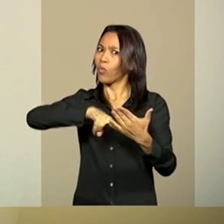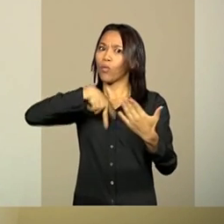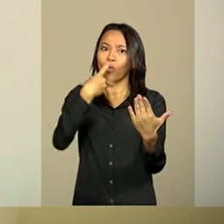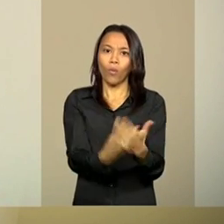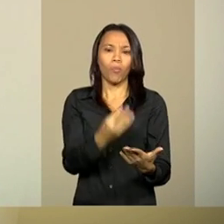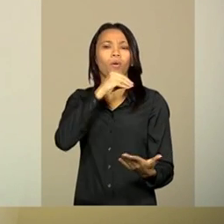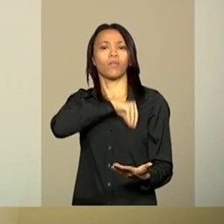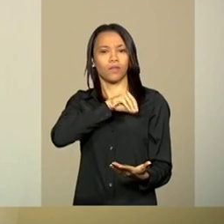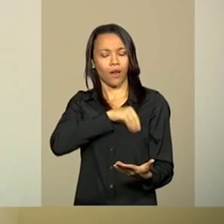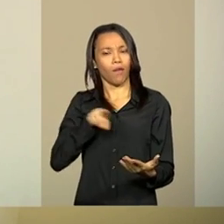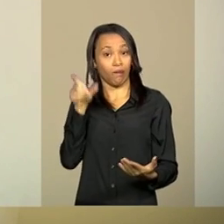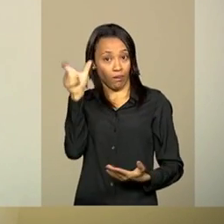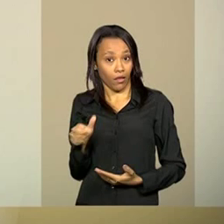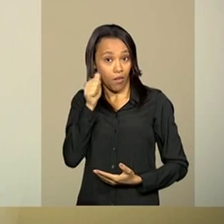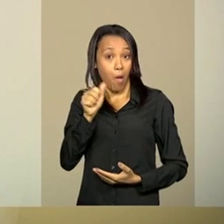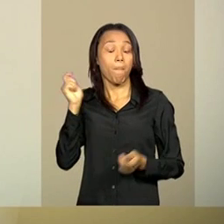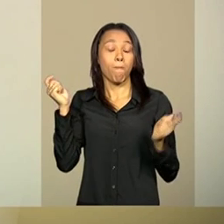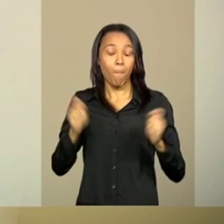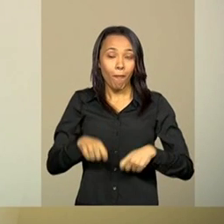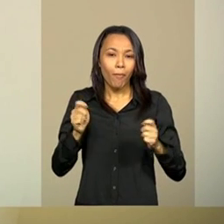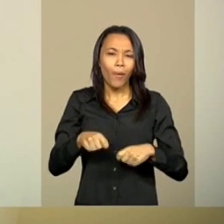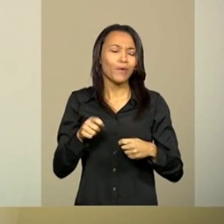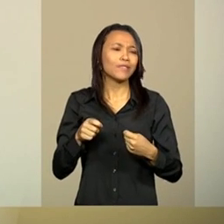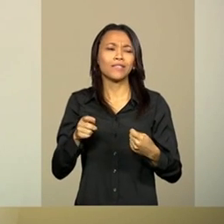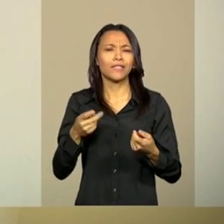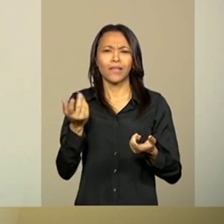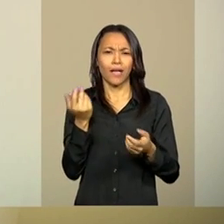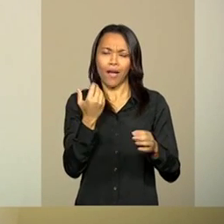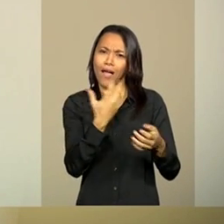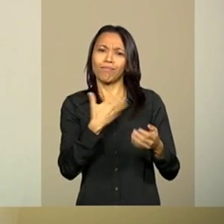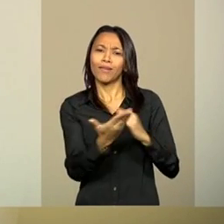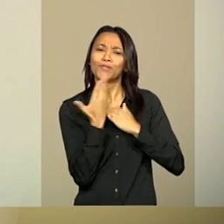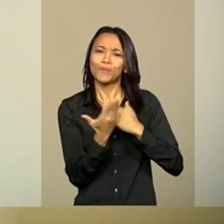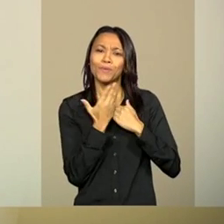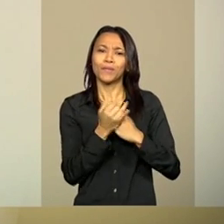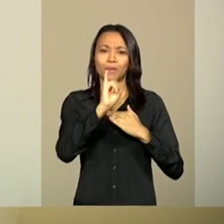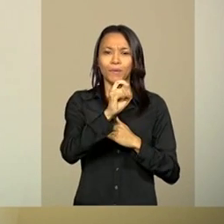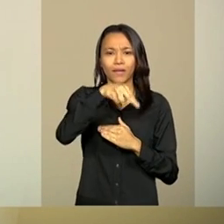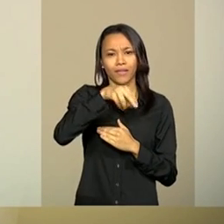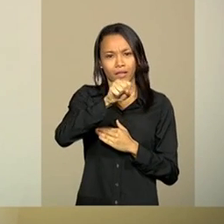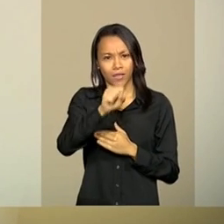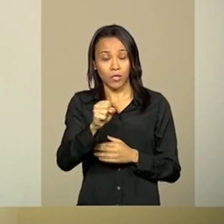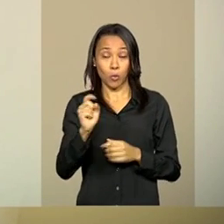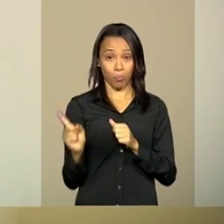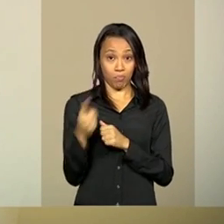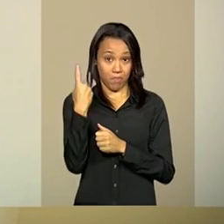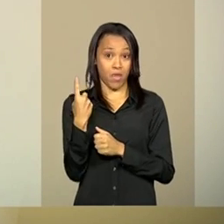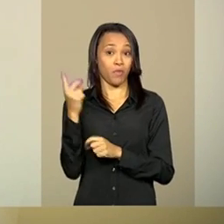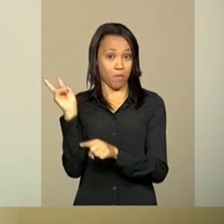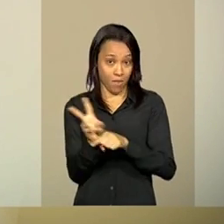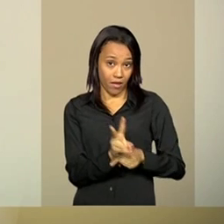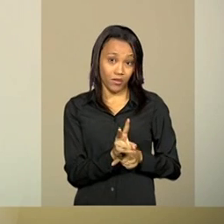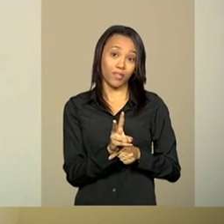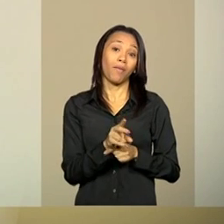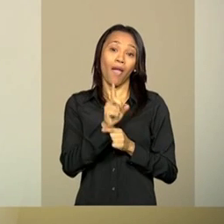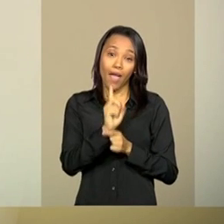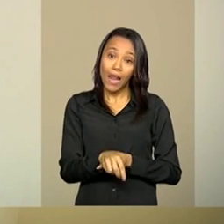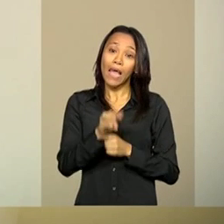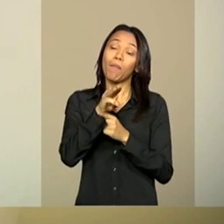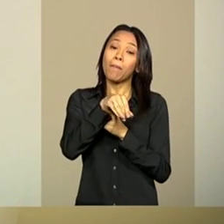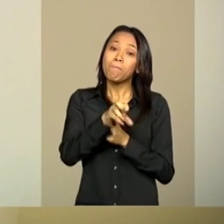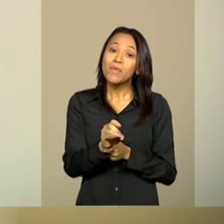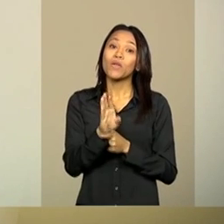luz ynet que ainda pode contar com todos os benefícios da previdência porque desde o primeiro empréstimo ela é uma micro